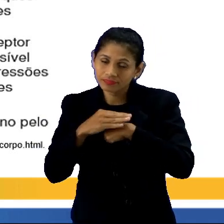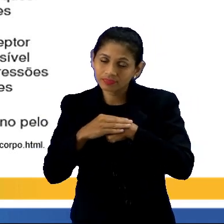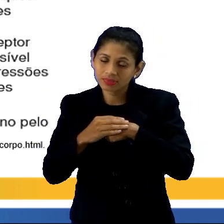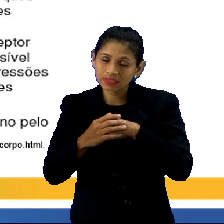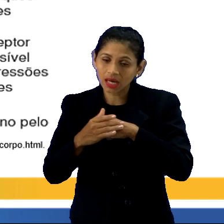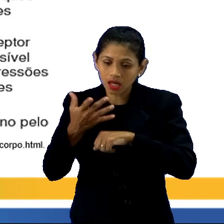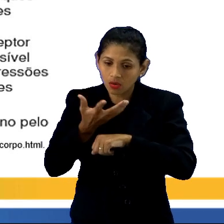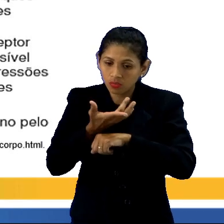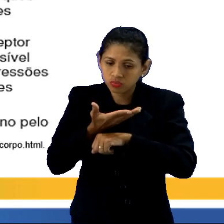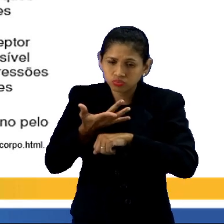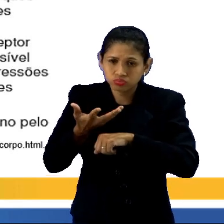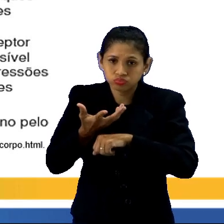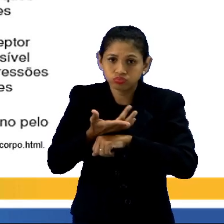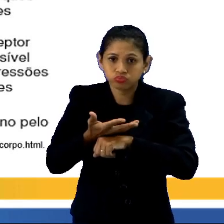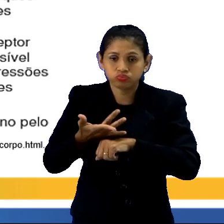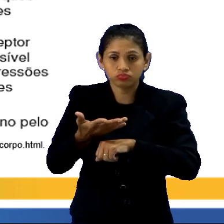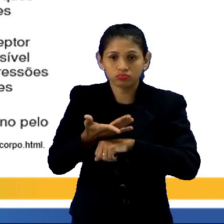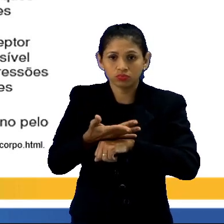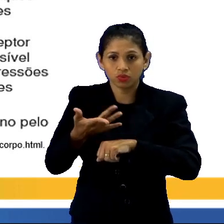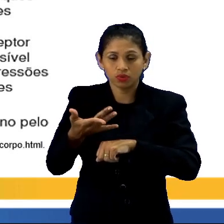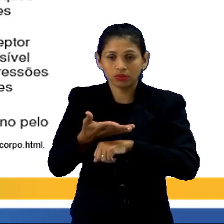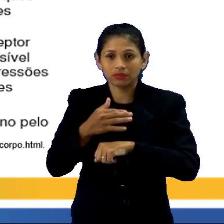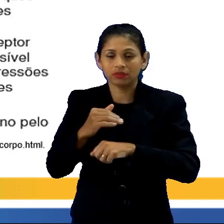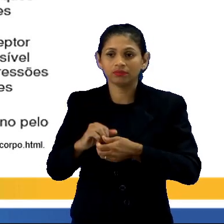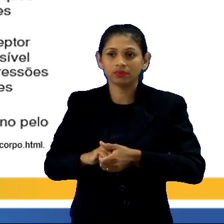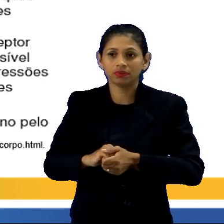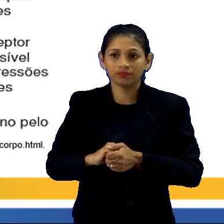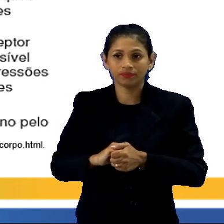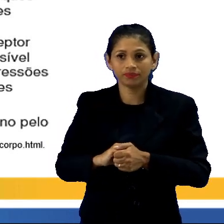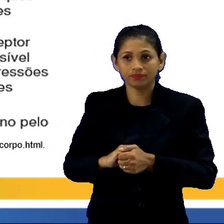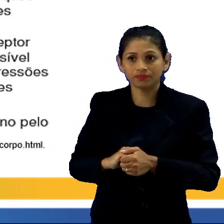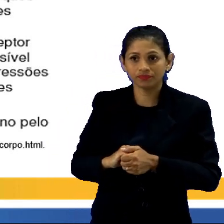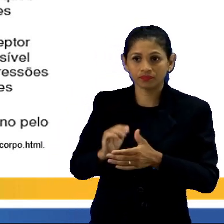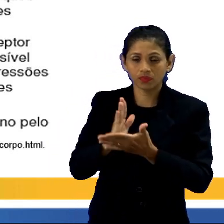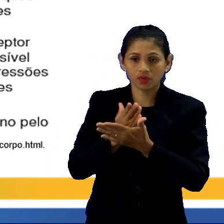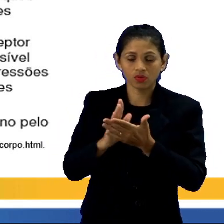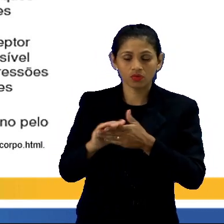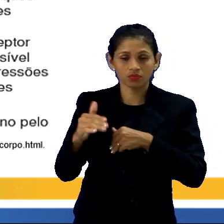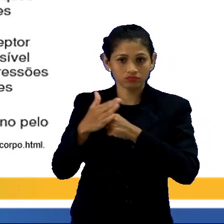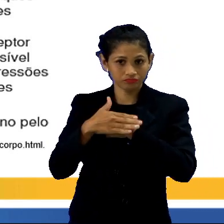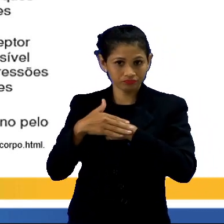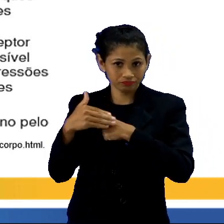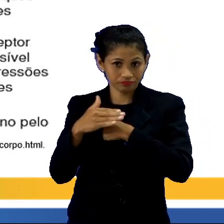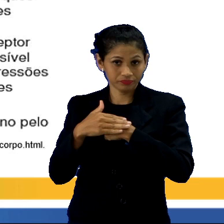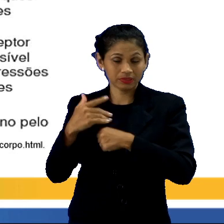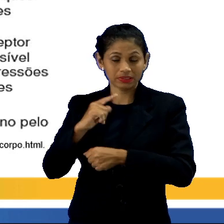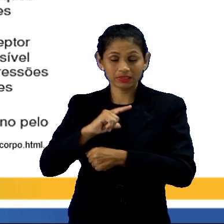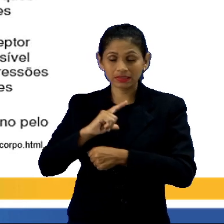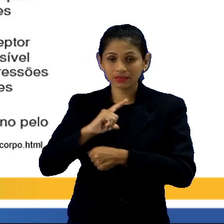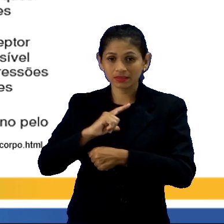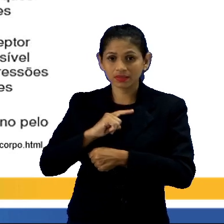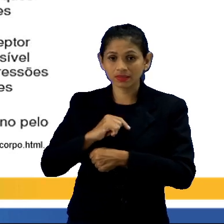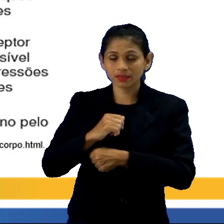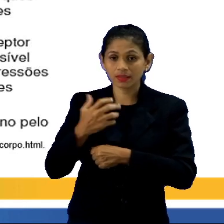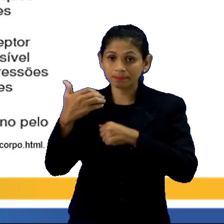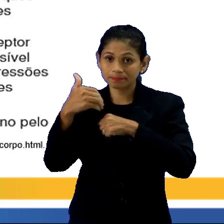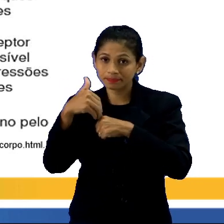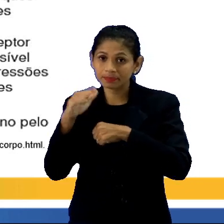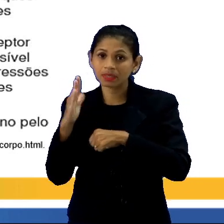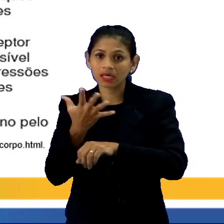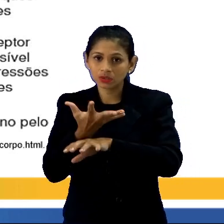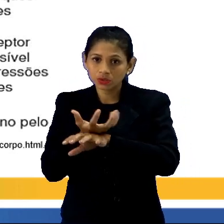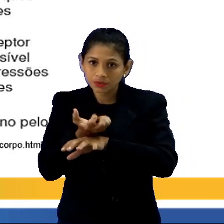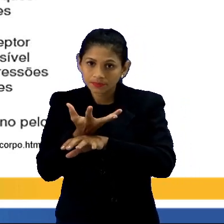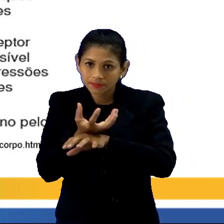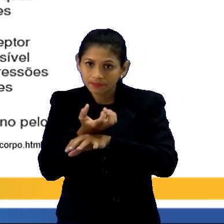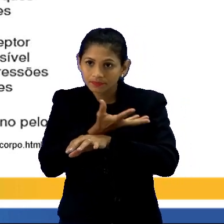Então essa sensibilidade está ligada aí ao nosso tato. Algumas áreas da pele, é claro, possuem mais receptores que outras e por isso tem